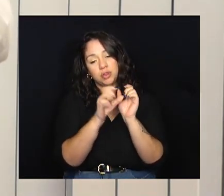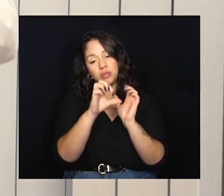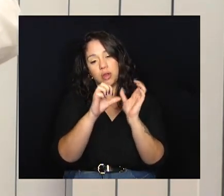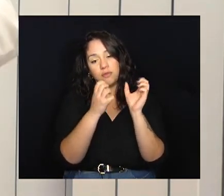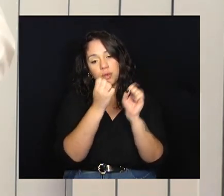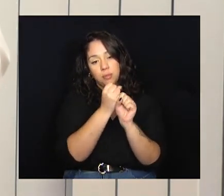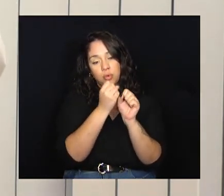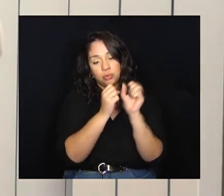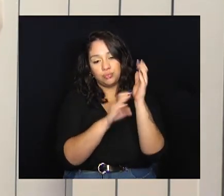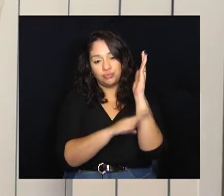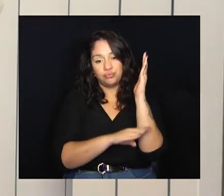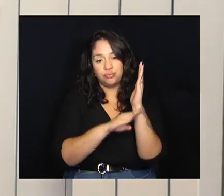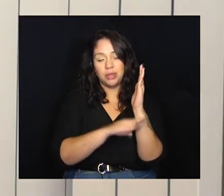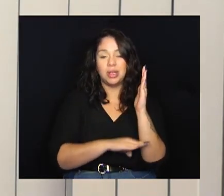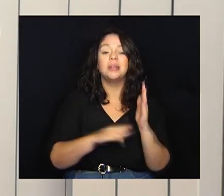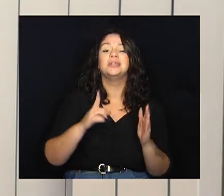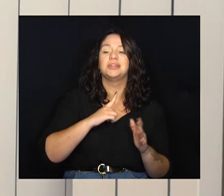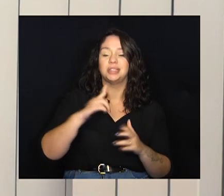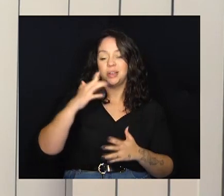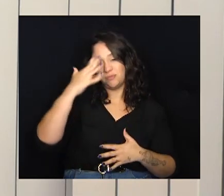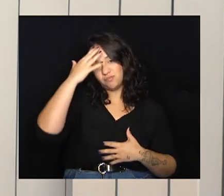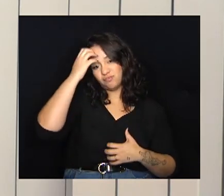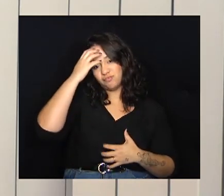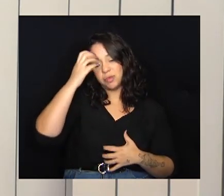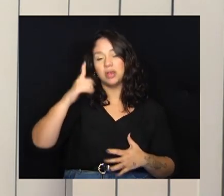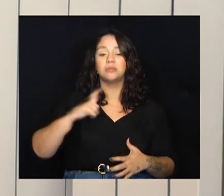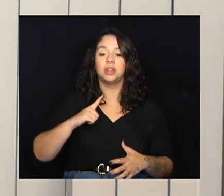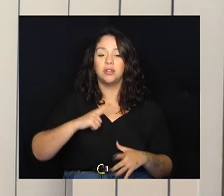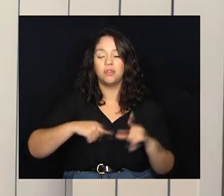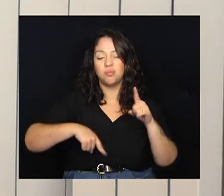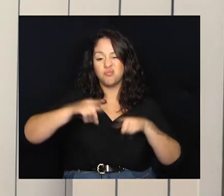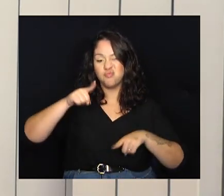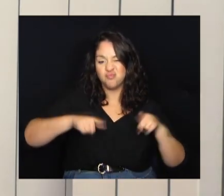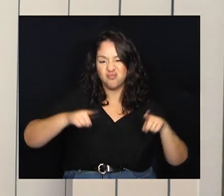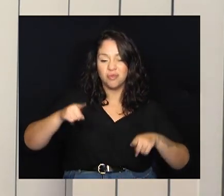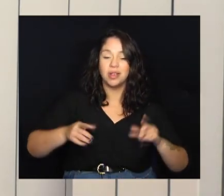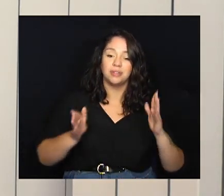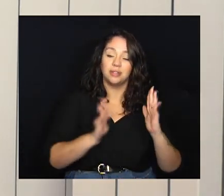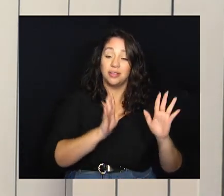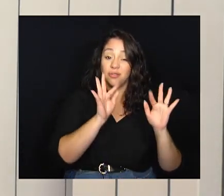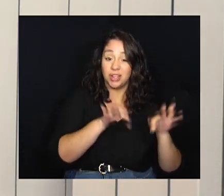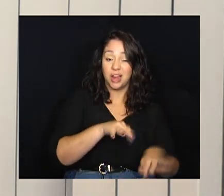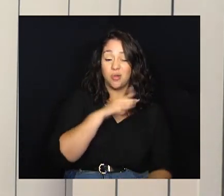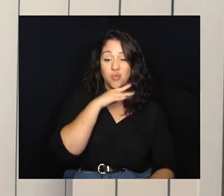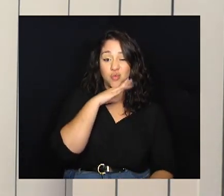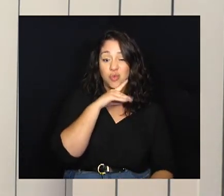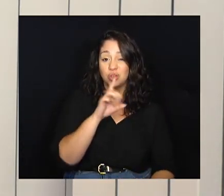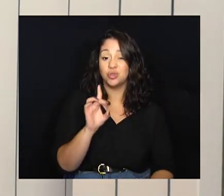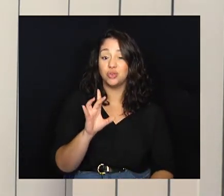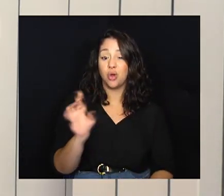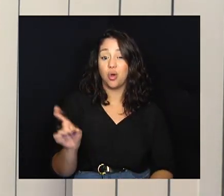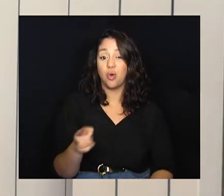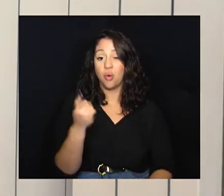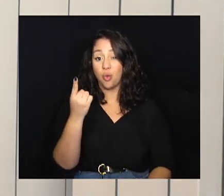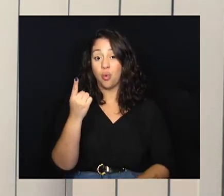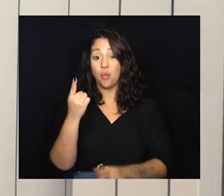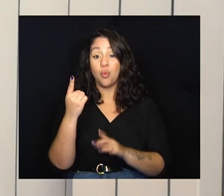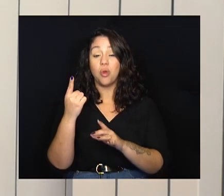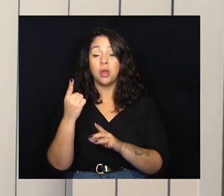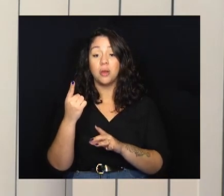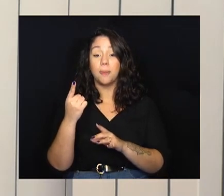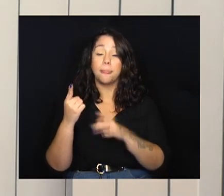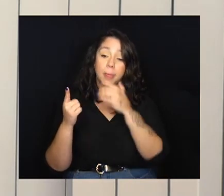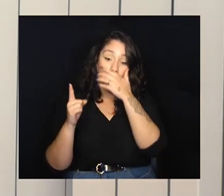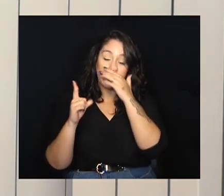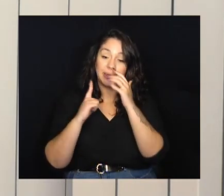oscilou muito na partida fez um bom primeiro tempo mas uma etapa final ruim teve um jogador a mais durante todo